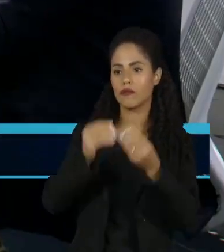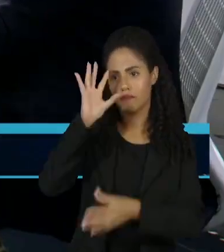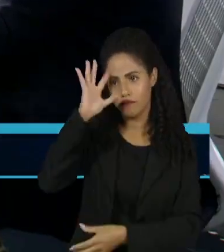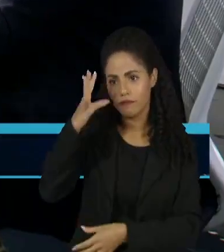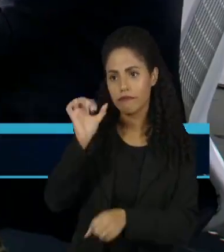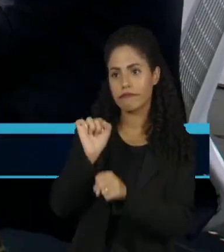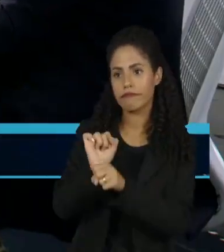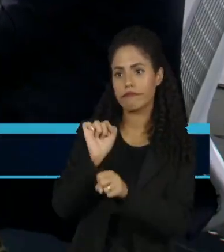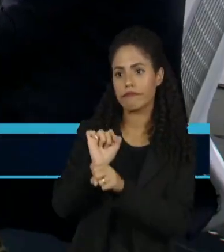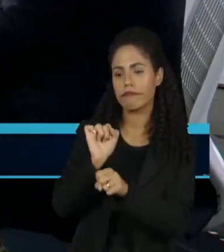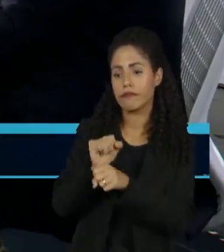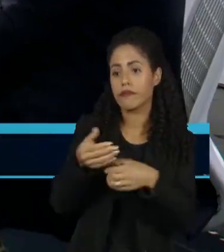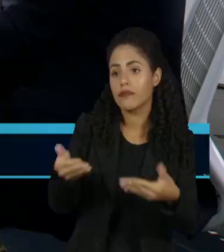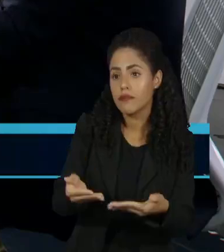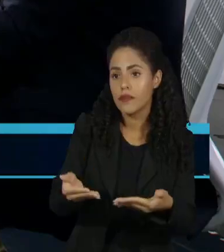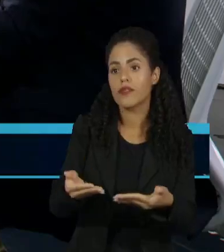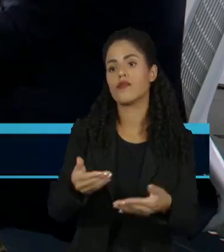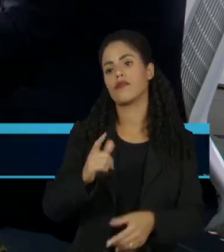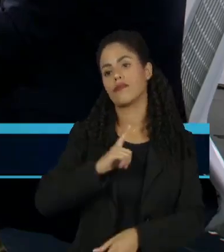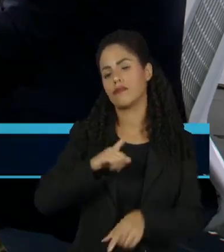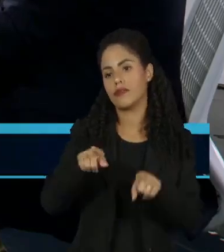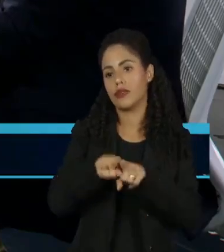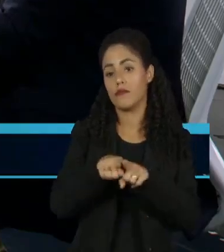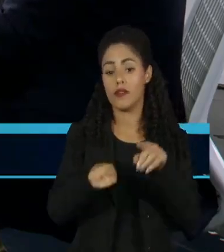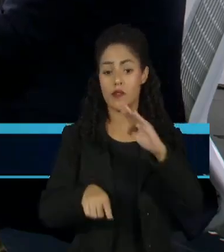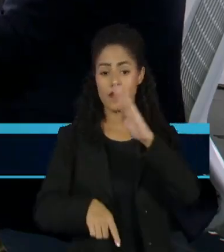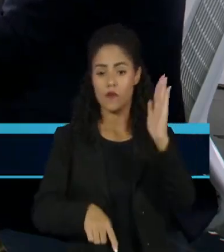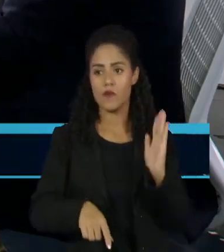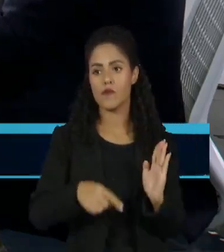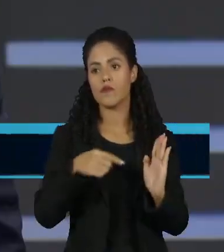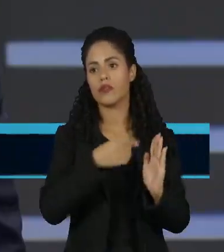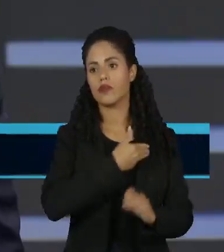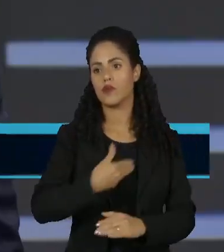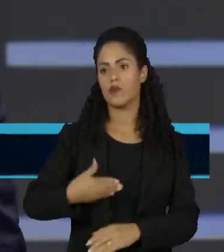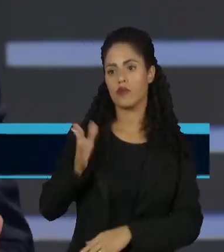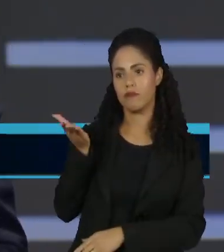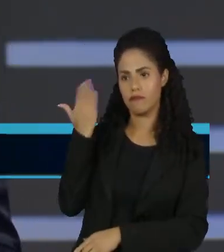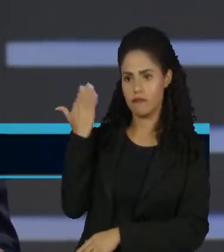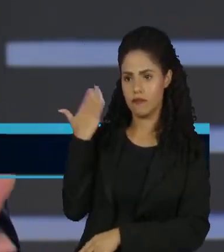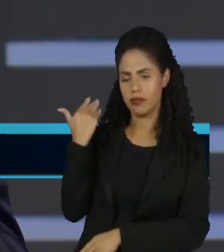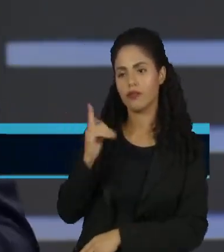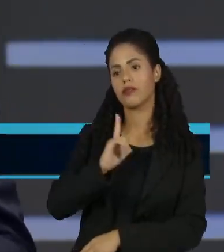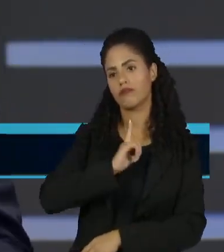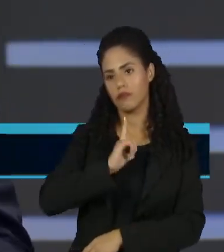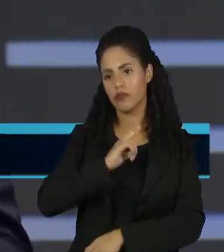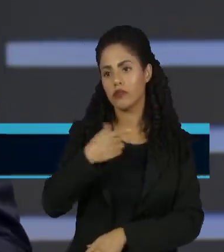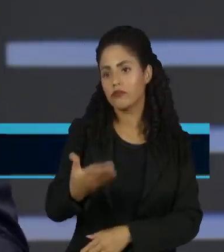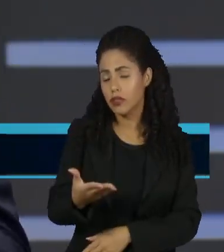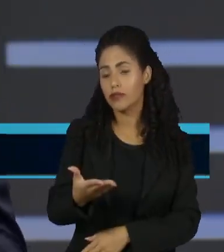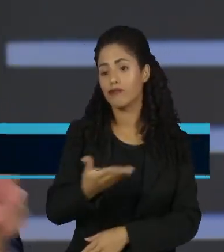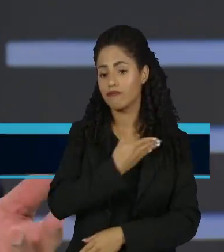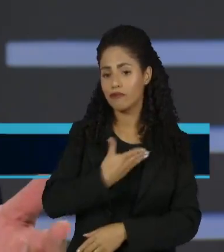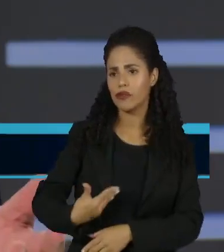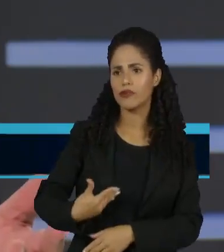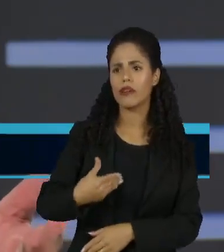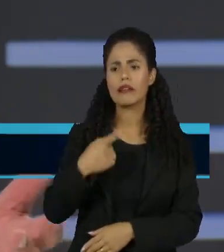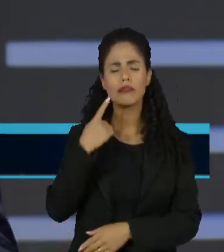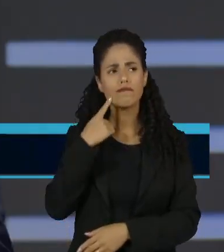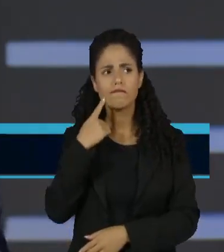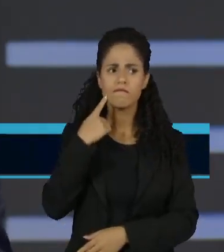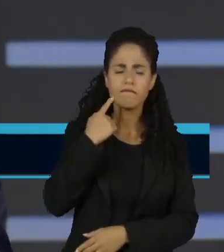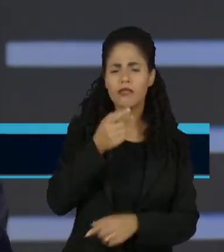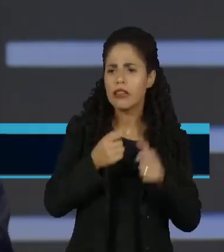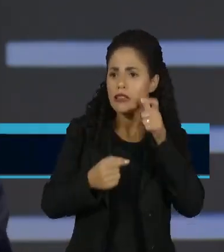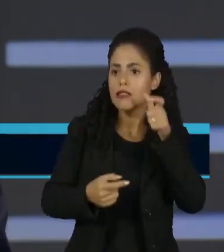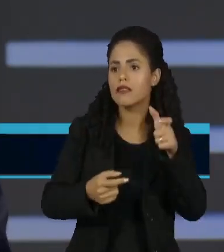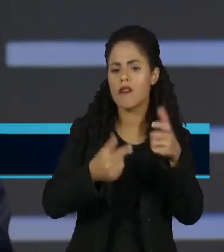para trás, sendo mais que o Brasil, no governo passado brasileiro, aí então o governo brasileiro não tinha nenhuma intenção de que